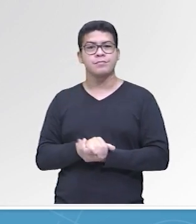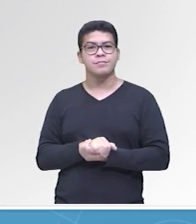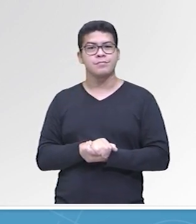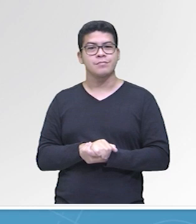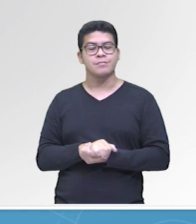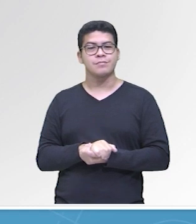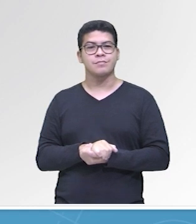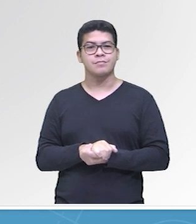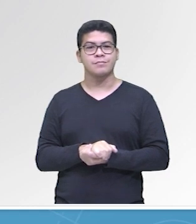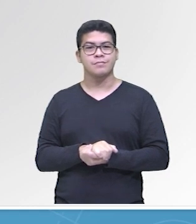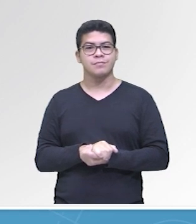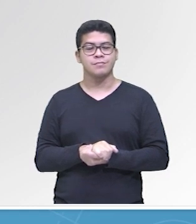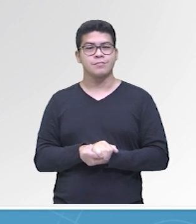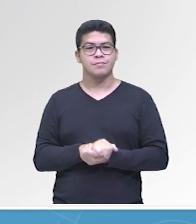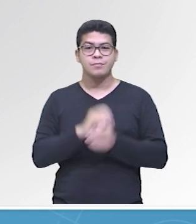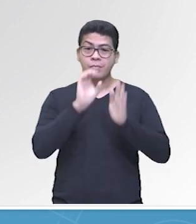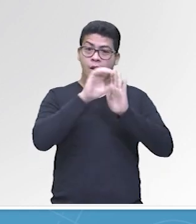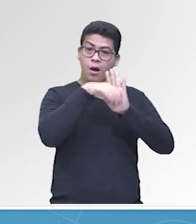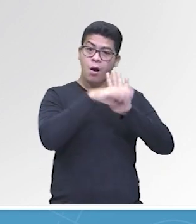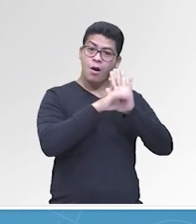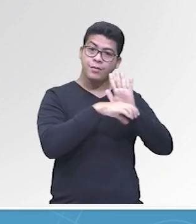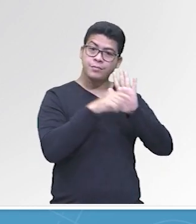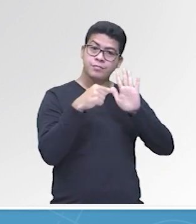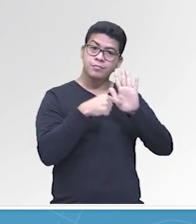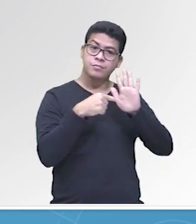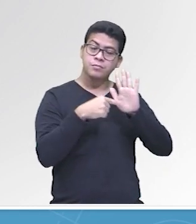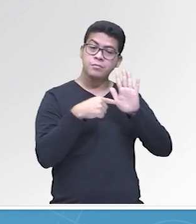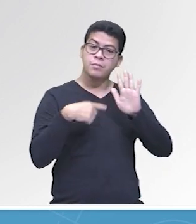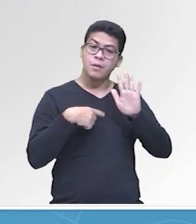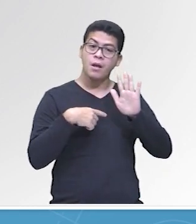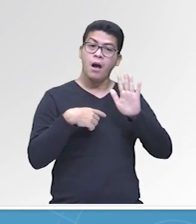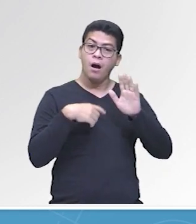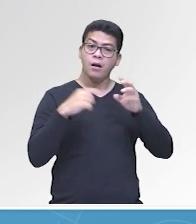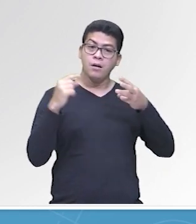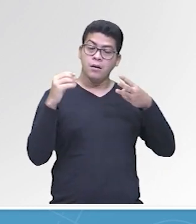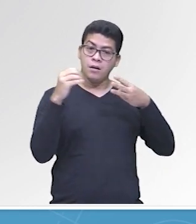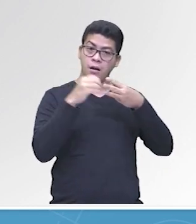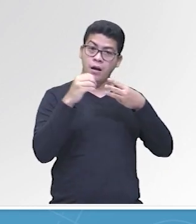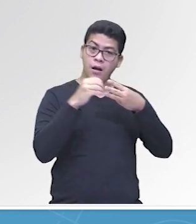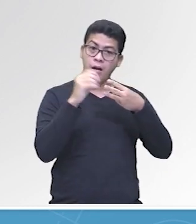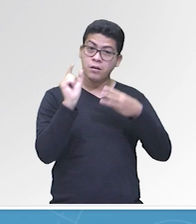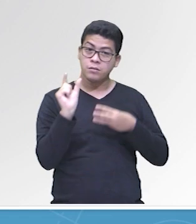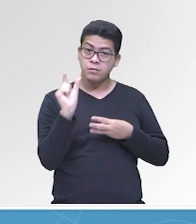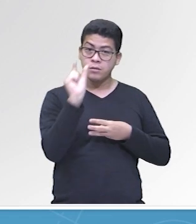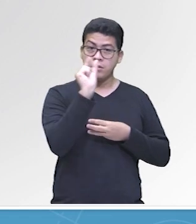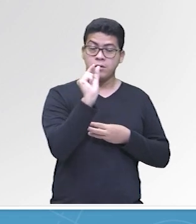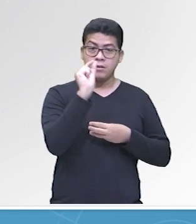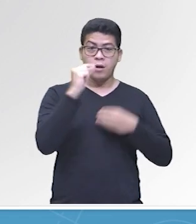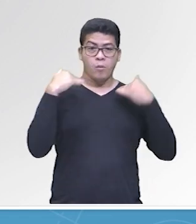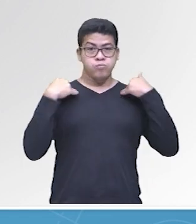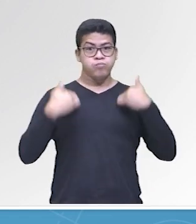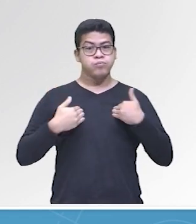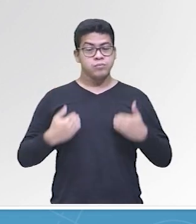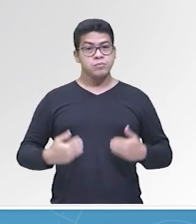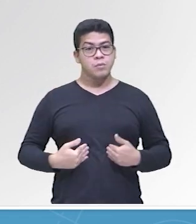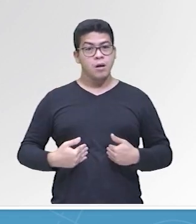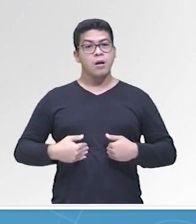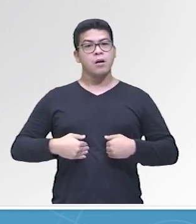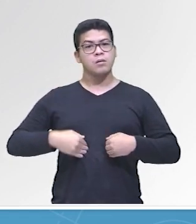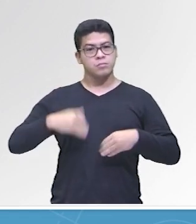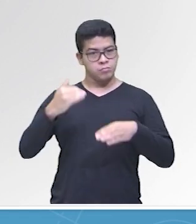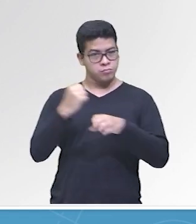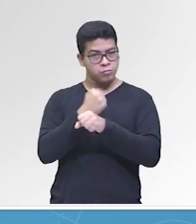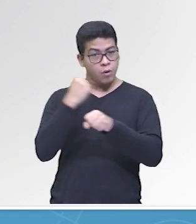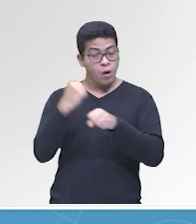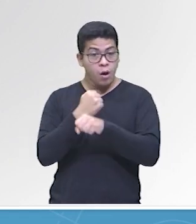mais alguns conceitos. A célula é a menor parte estrutural e funcional de um organismo. A célula